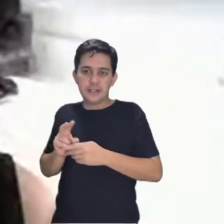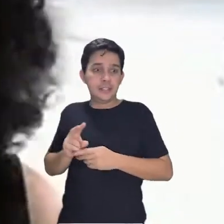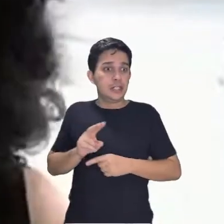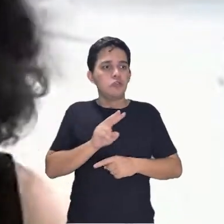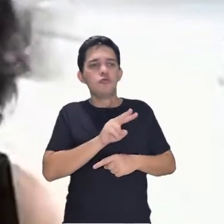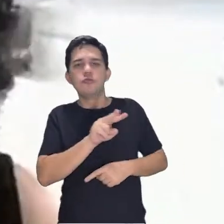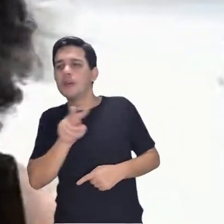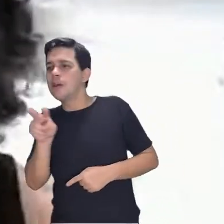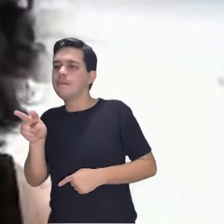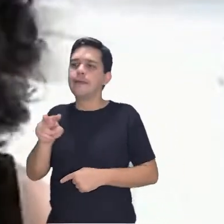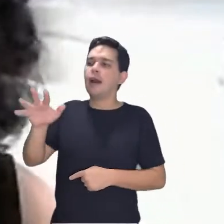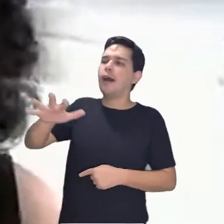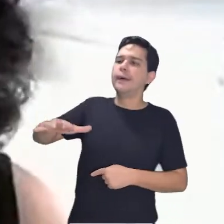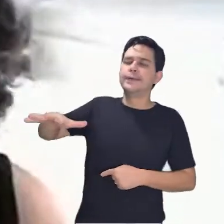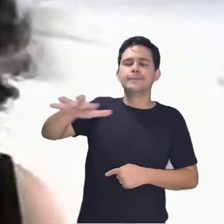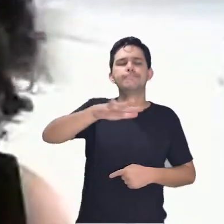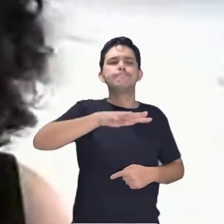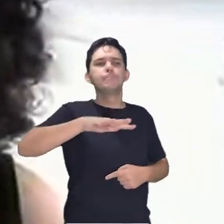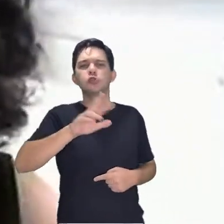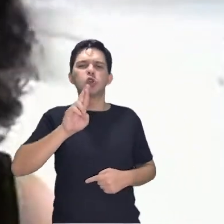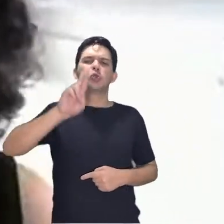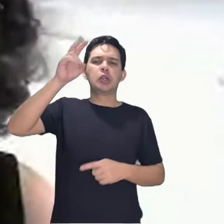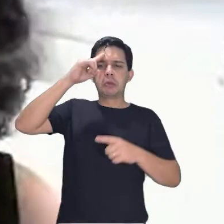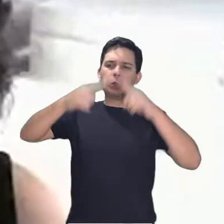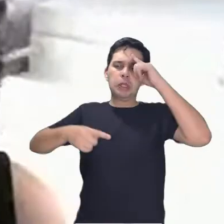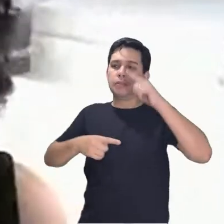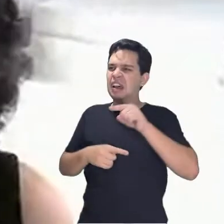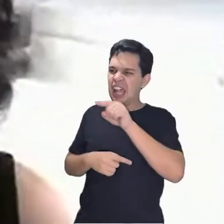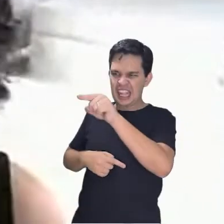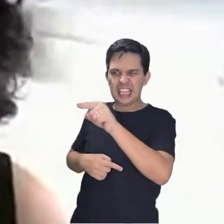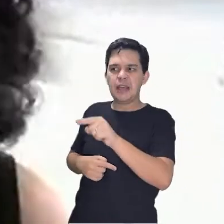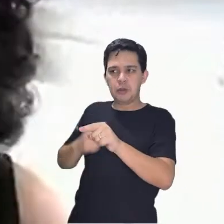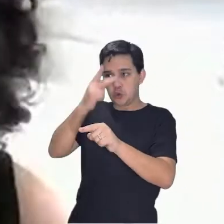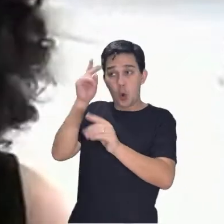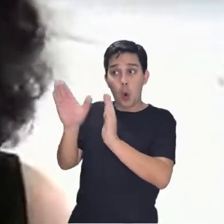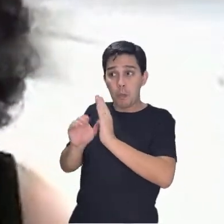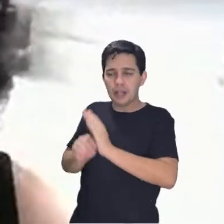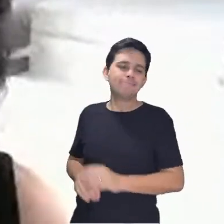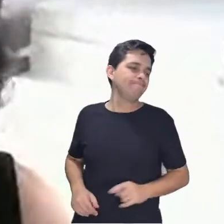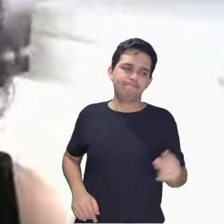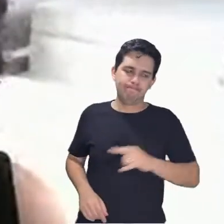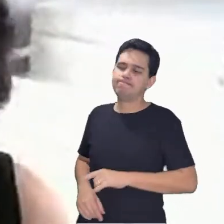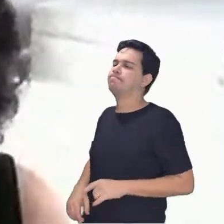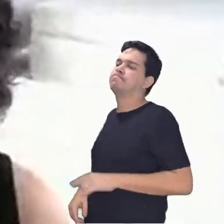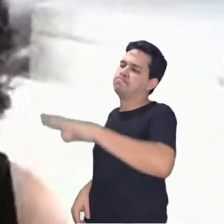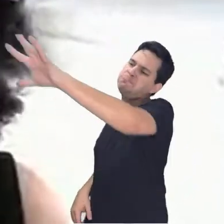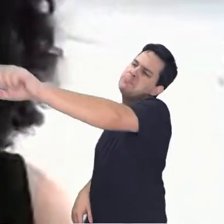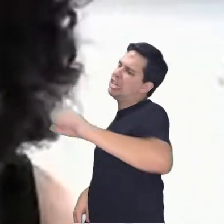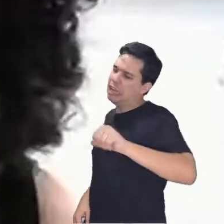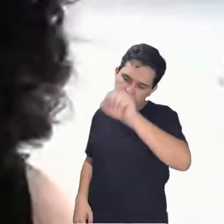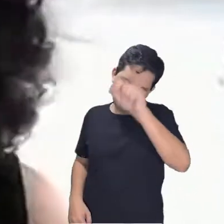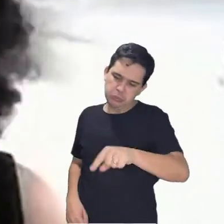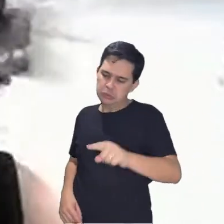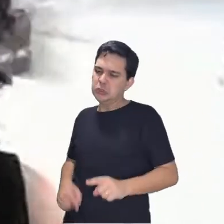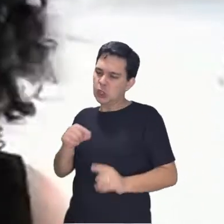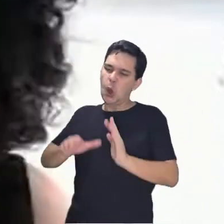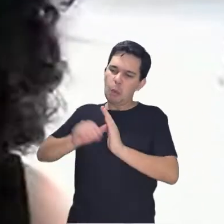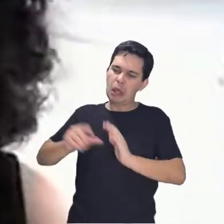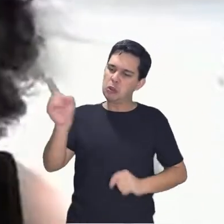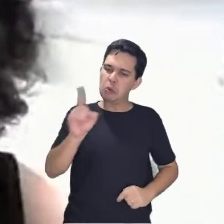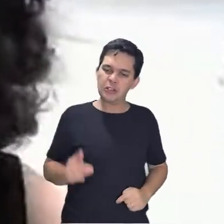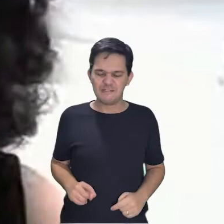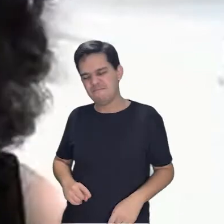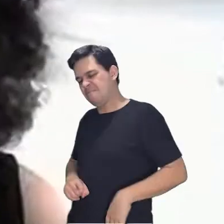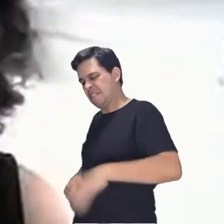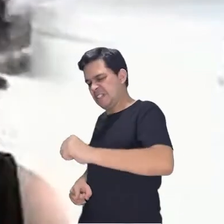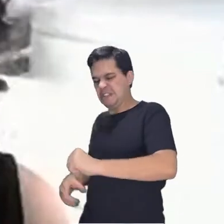conhecimento que prática de pequenos furtos por outras pessoas, eles instituem esse tribunal e ou lesionam